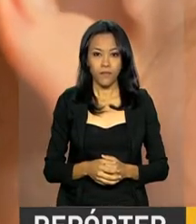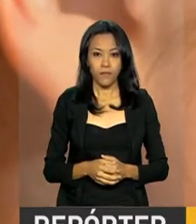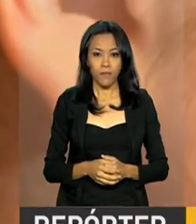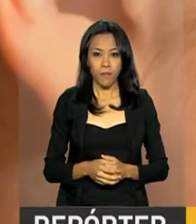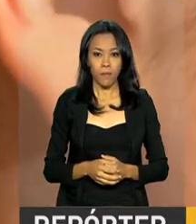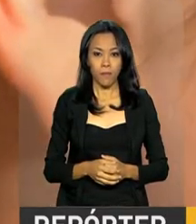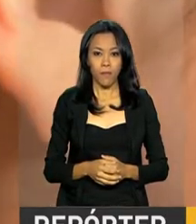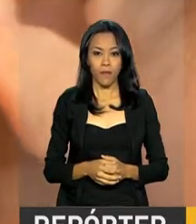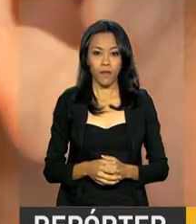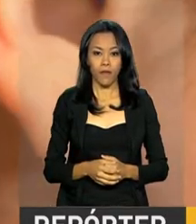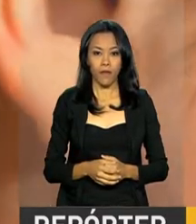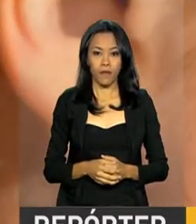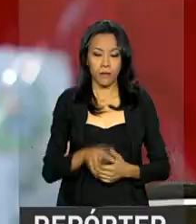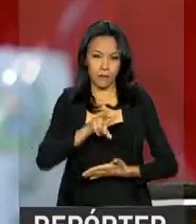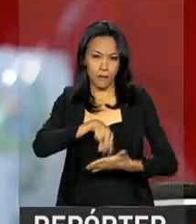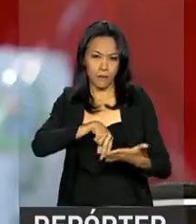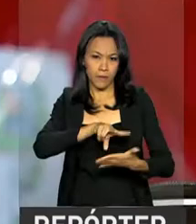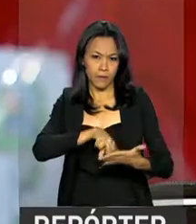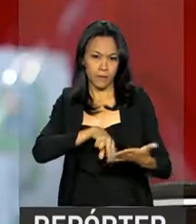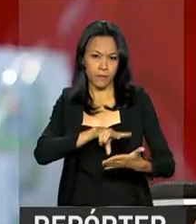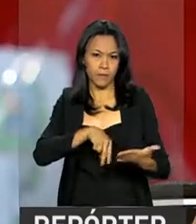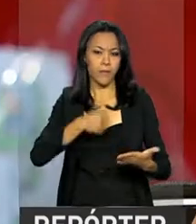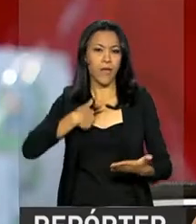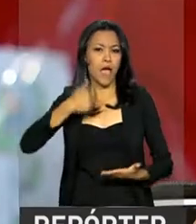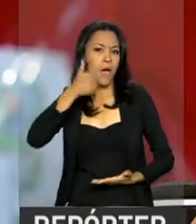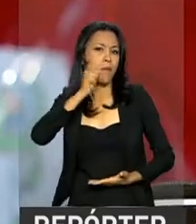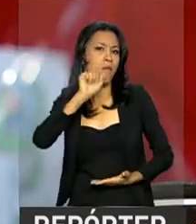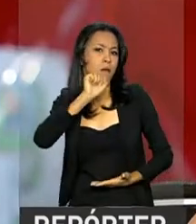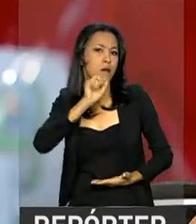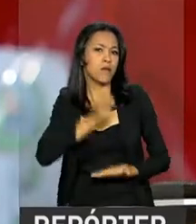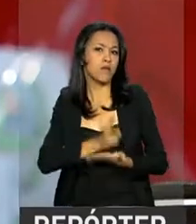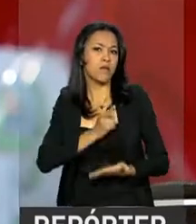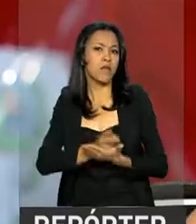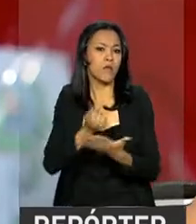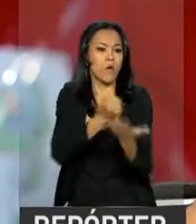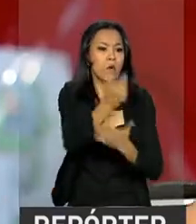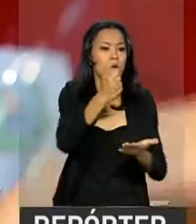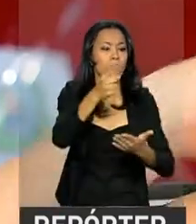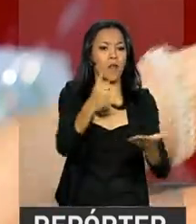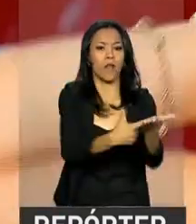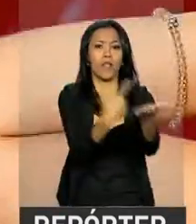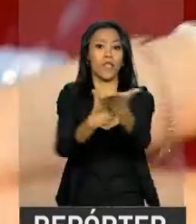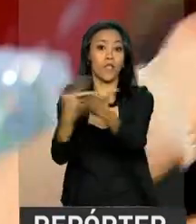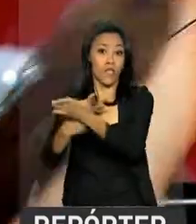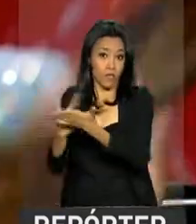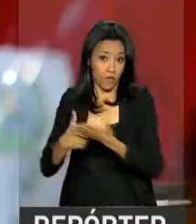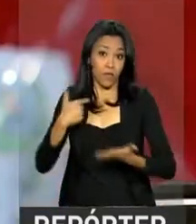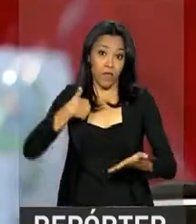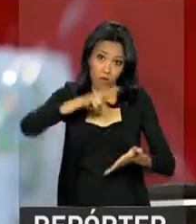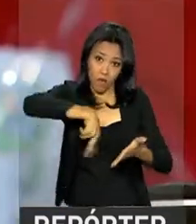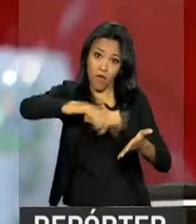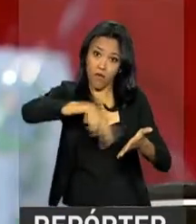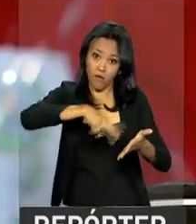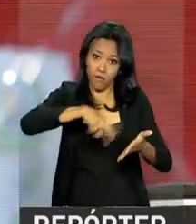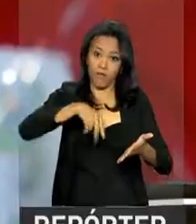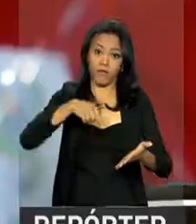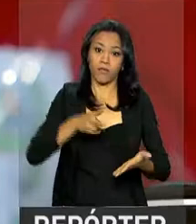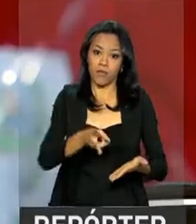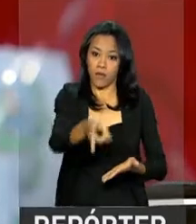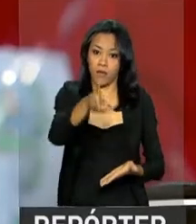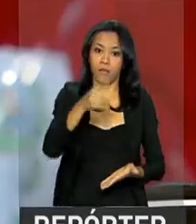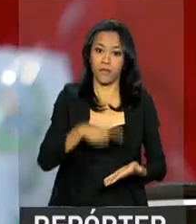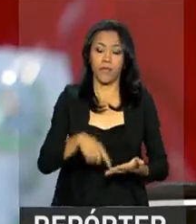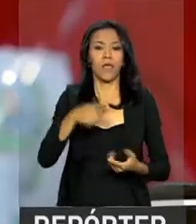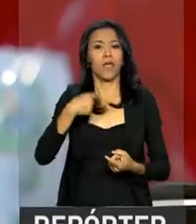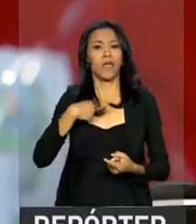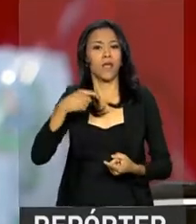acontecia com natura mamãe e minha mãe ela sempre com talento pra mim é o continuar lendo bastante quem